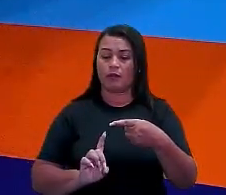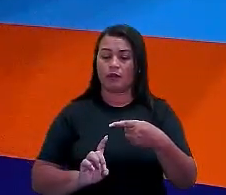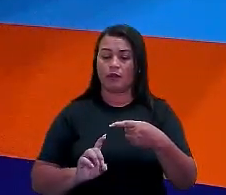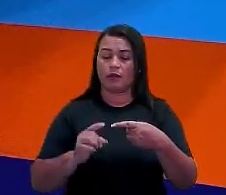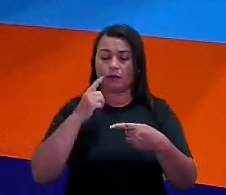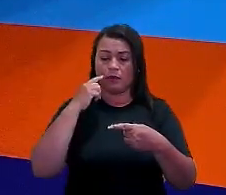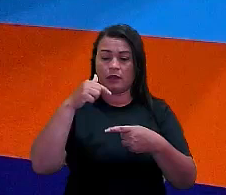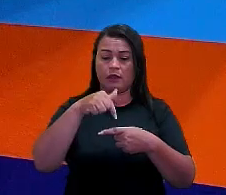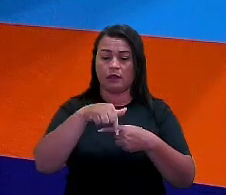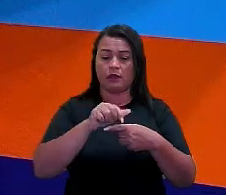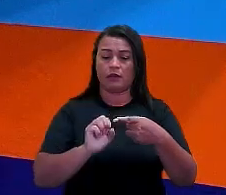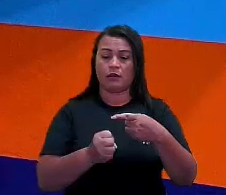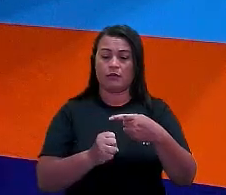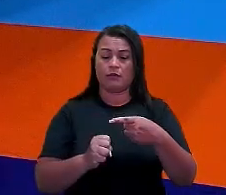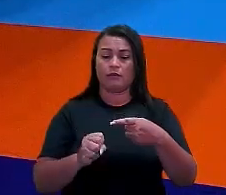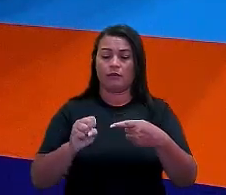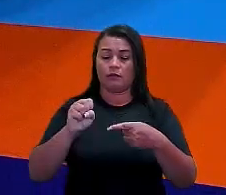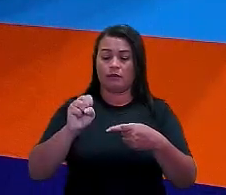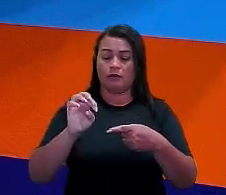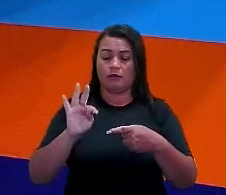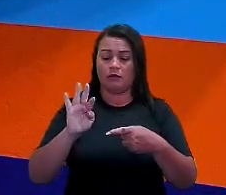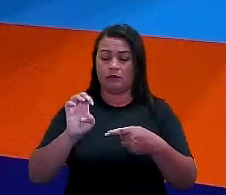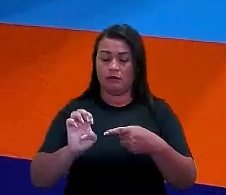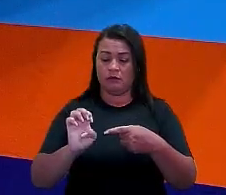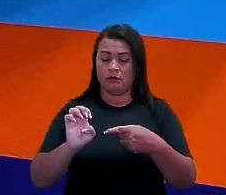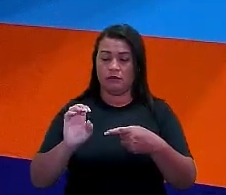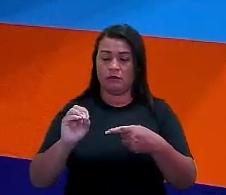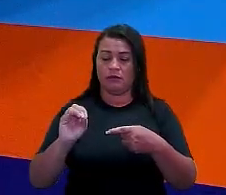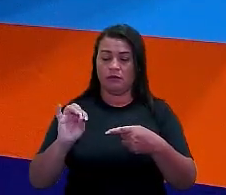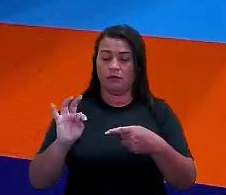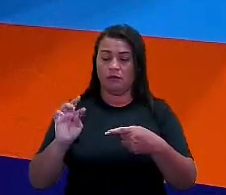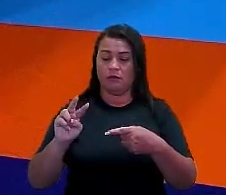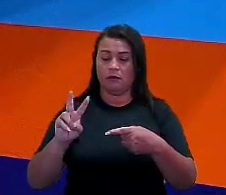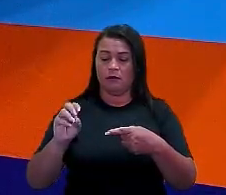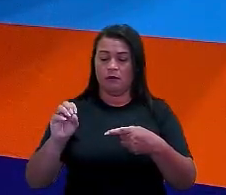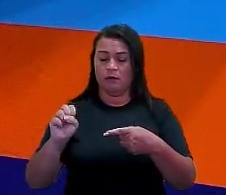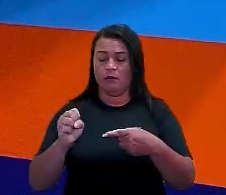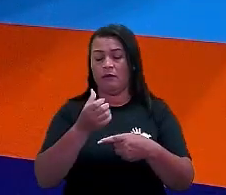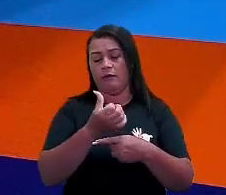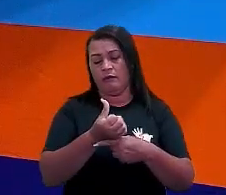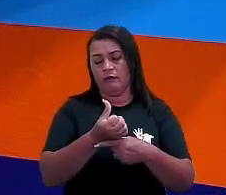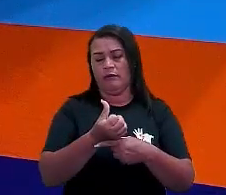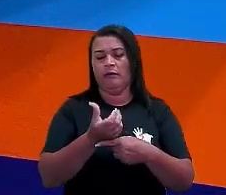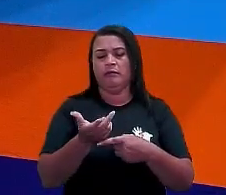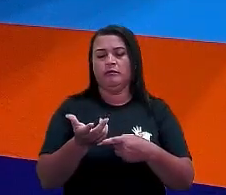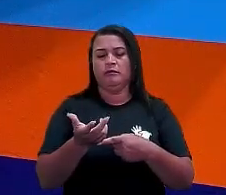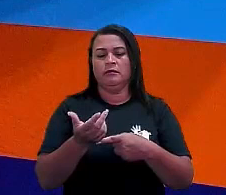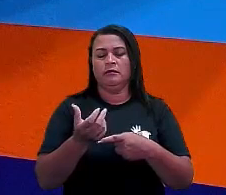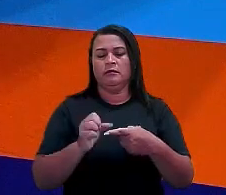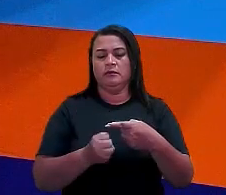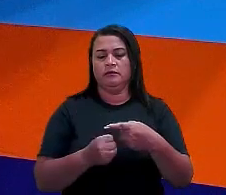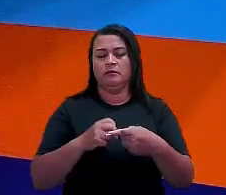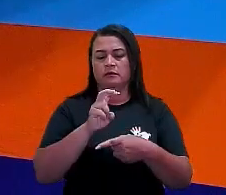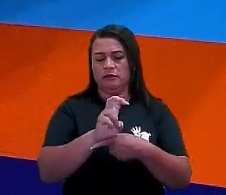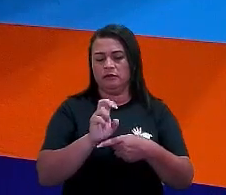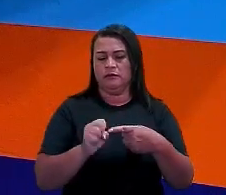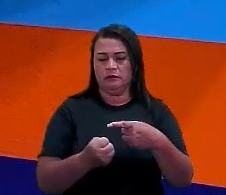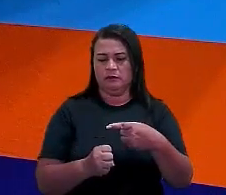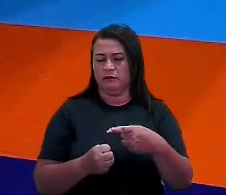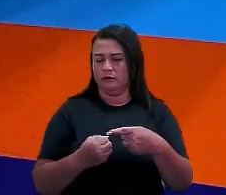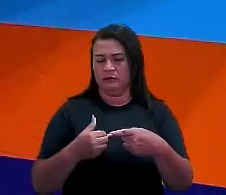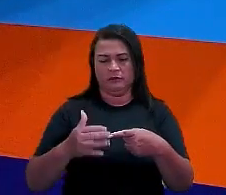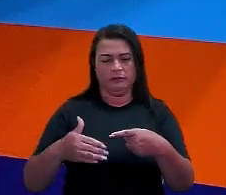ó, 7/8. Se tivesse um 6, seria 6/8. Fosse um 5,